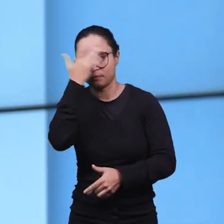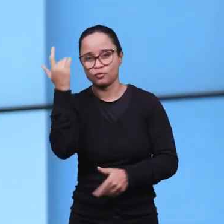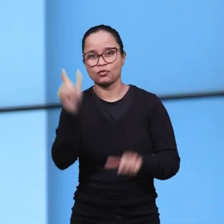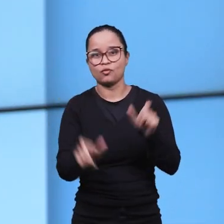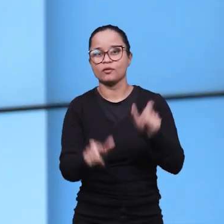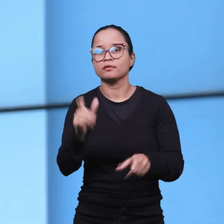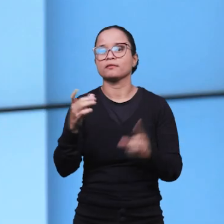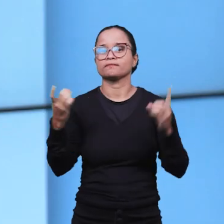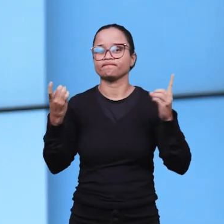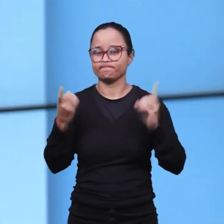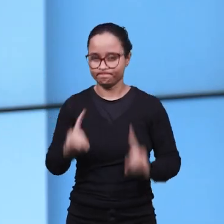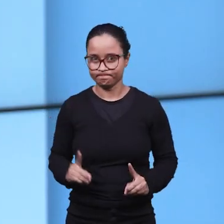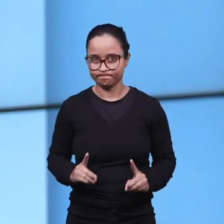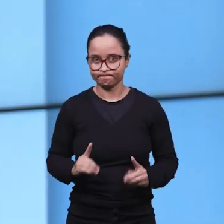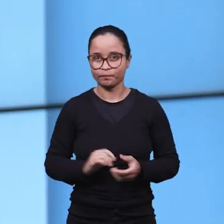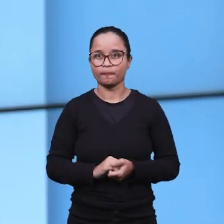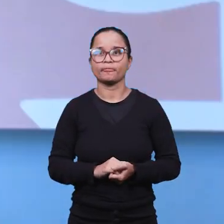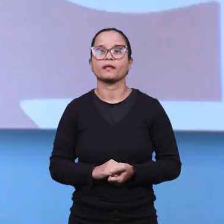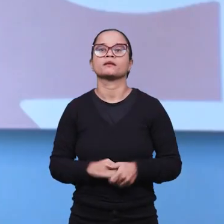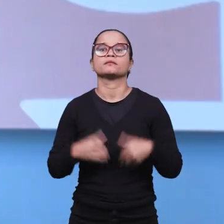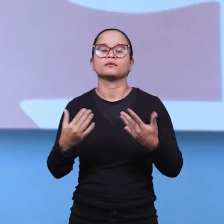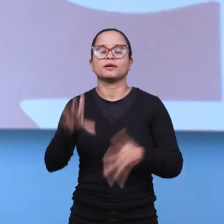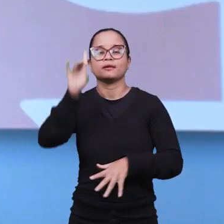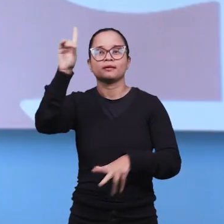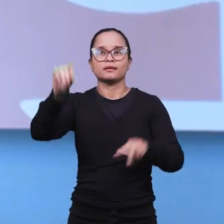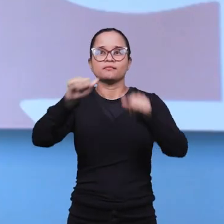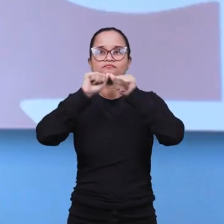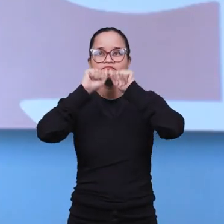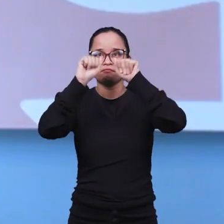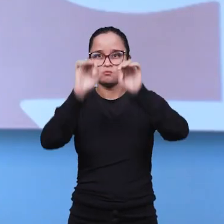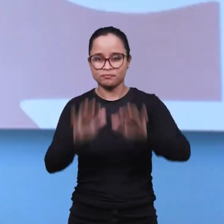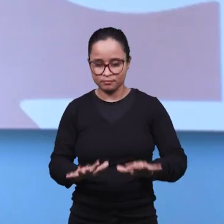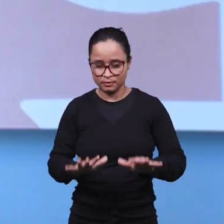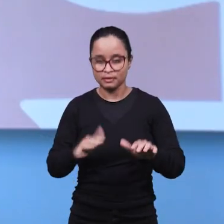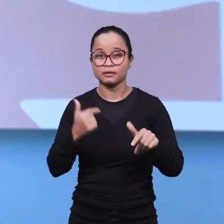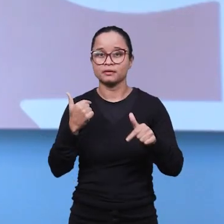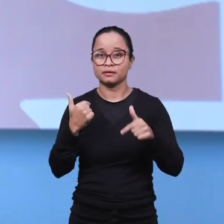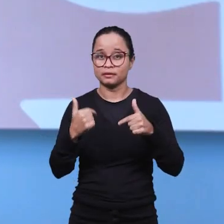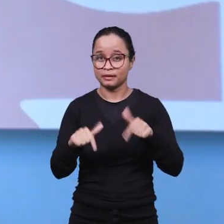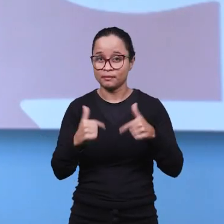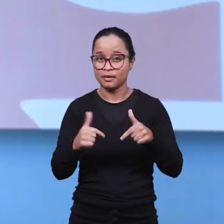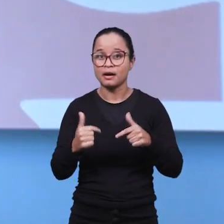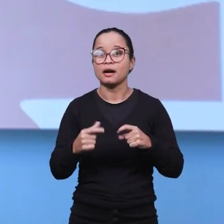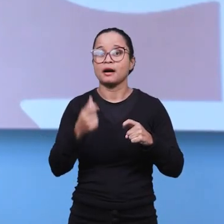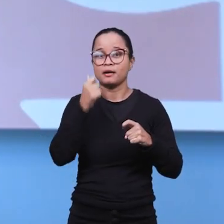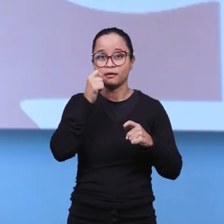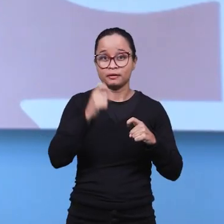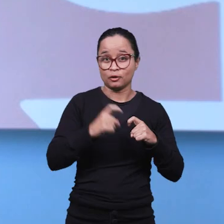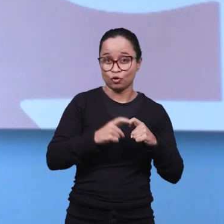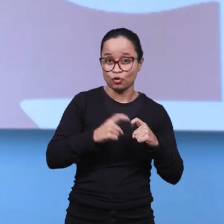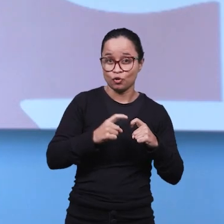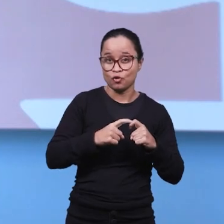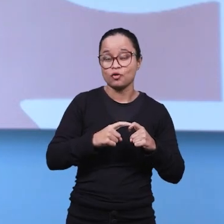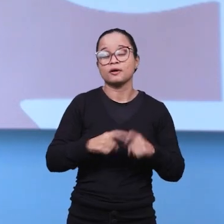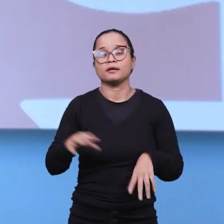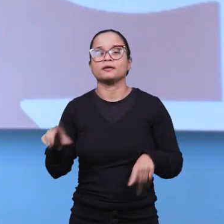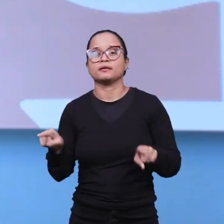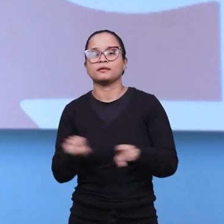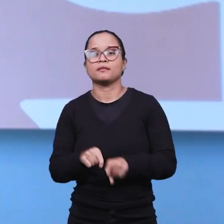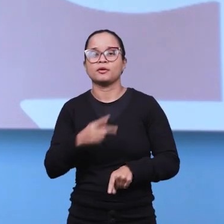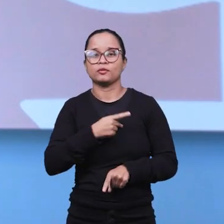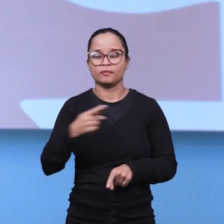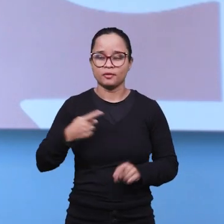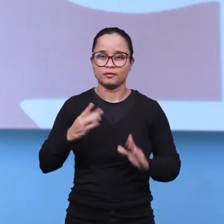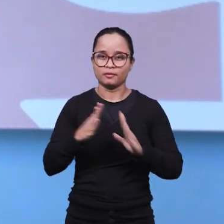pessoas com deficiência. Que Deus abençoe o trabalho da doutora Gilmara, dos pastores,